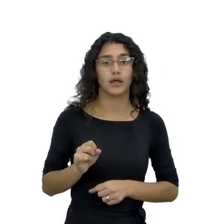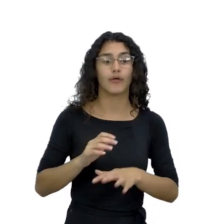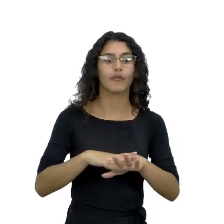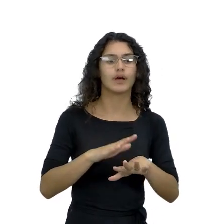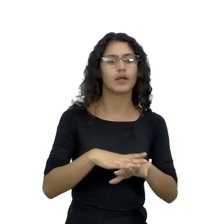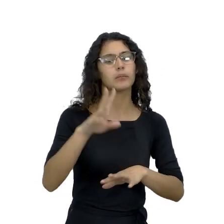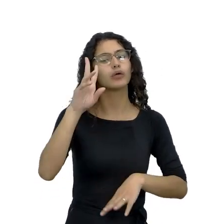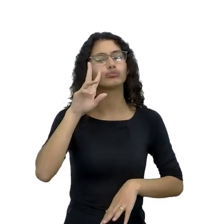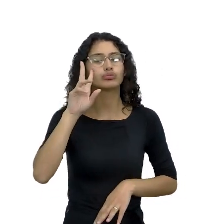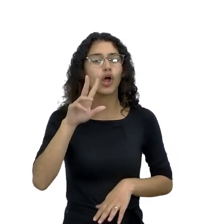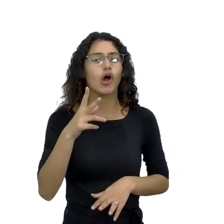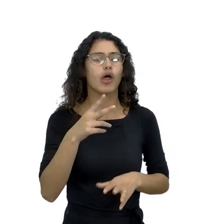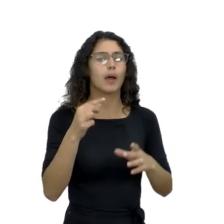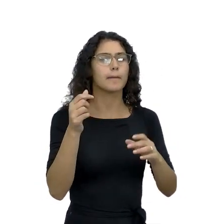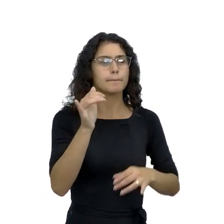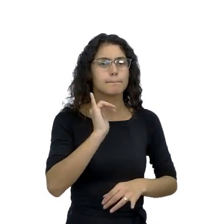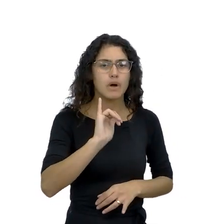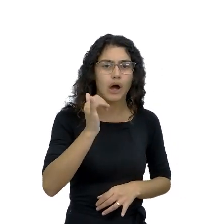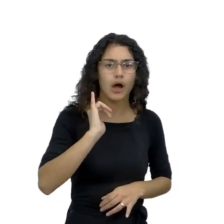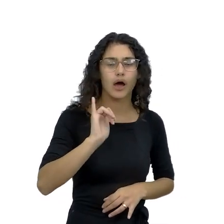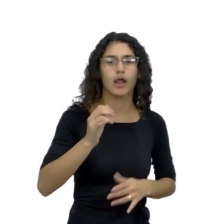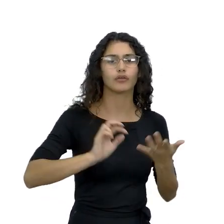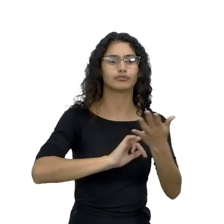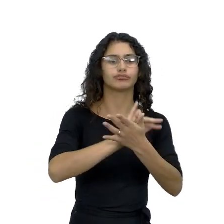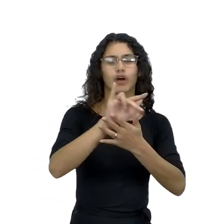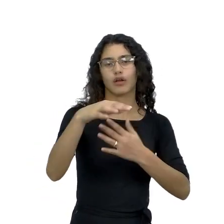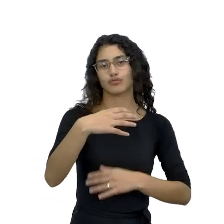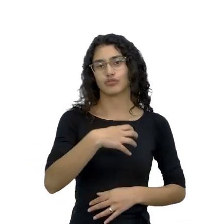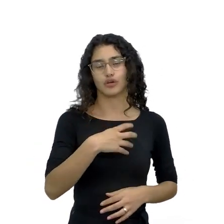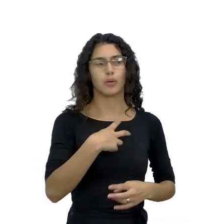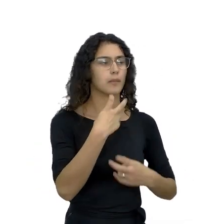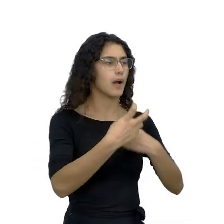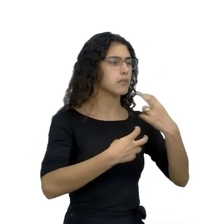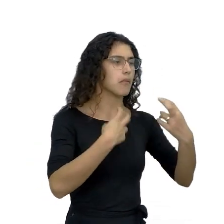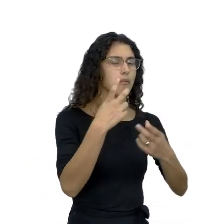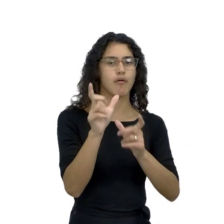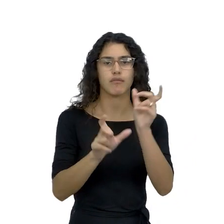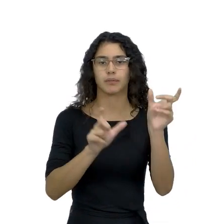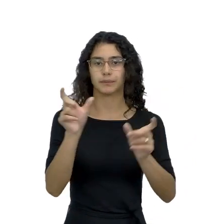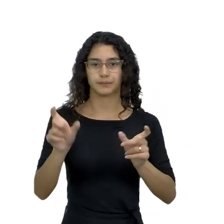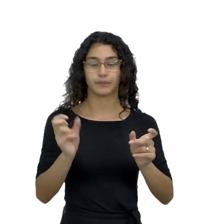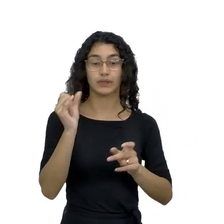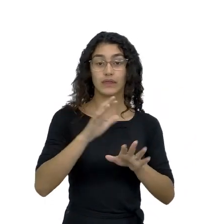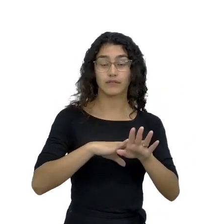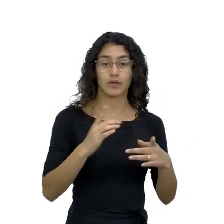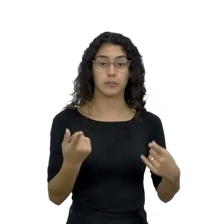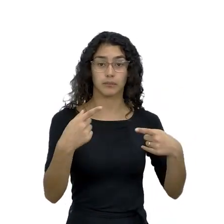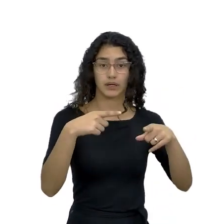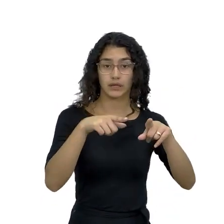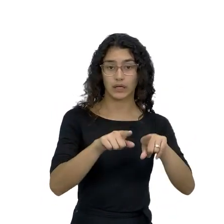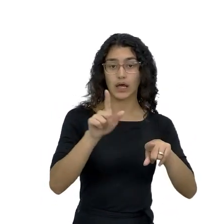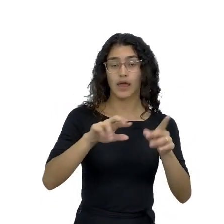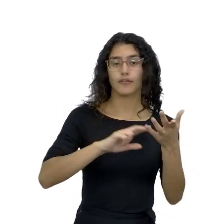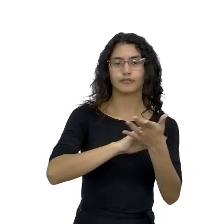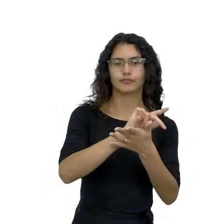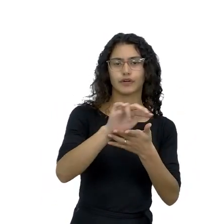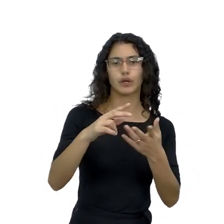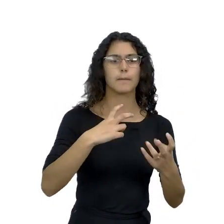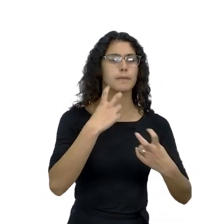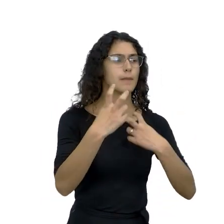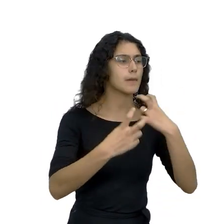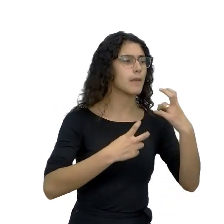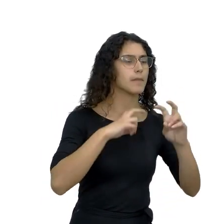uma história contada por muitas vozes, né? Então, se a gente faz parceria, são várias